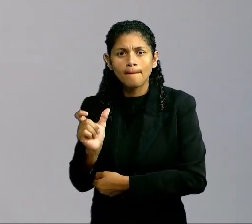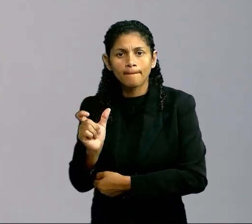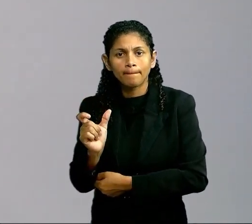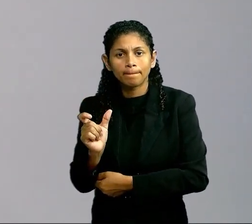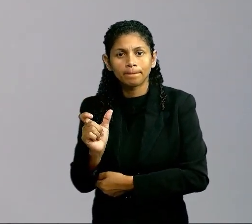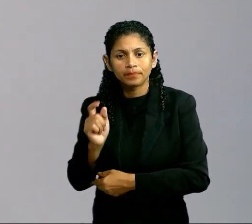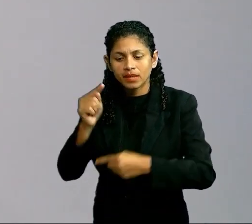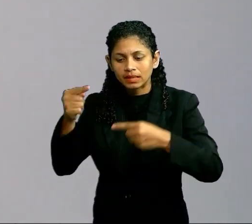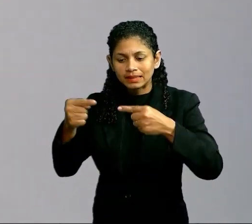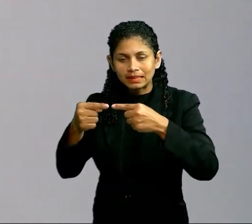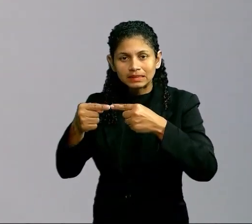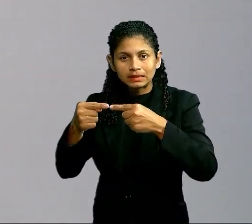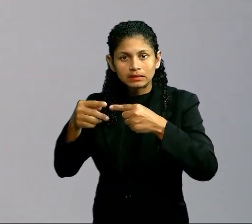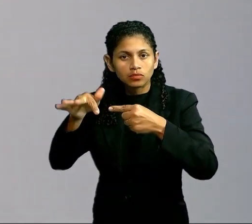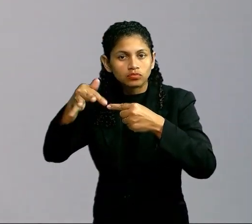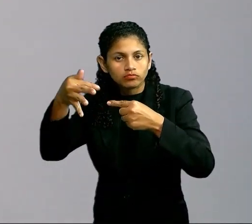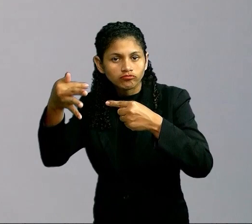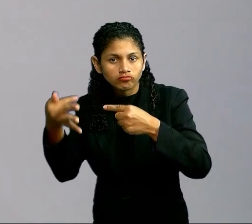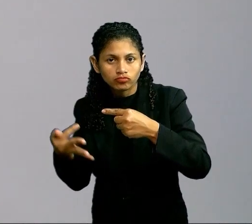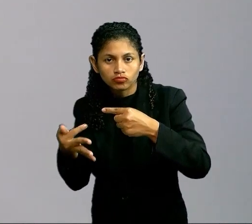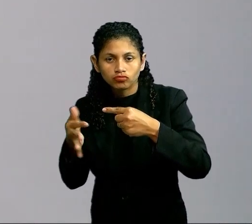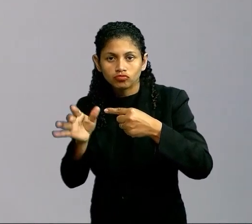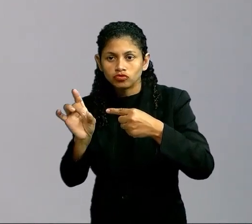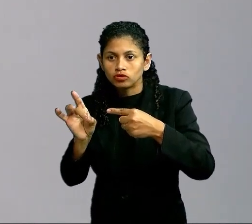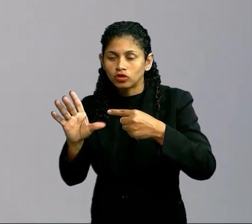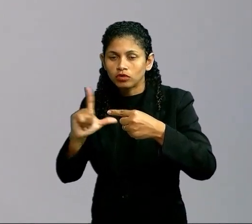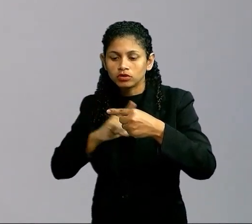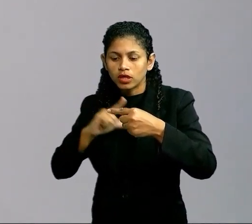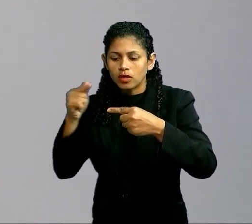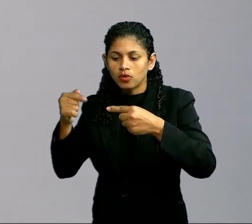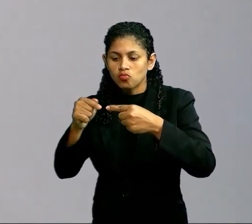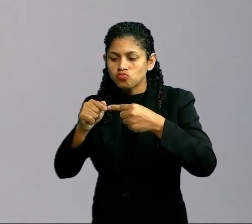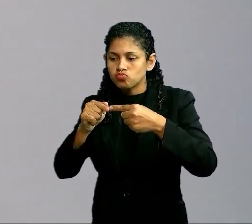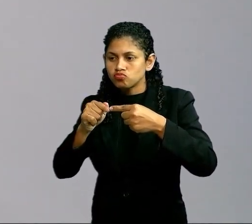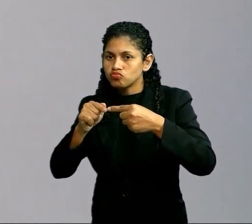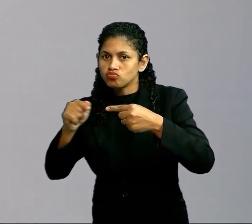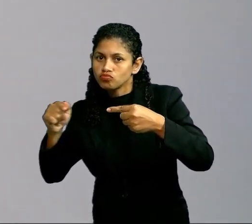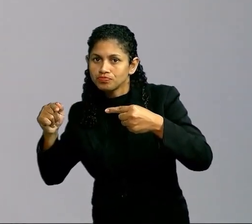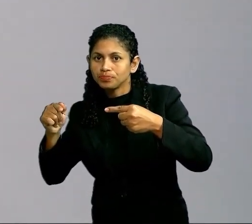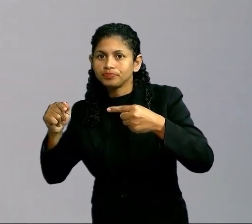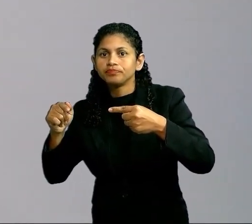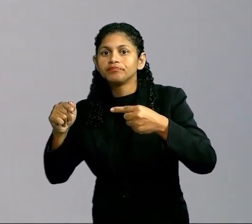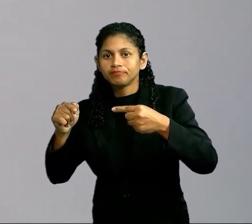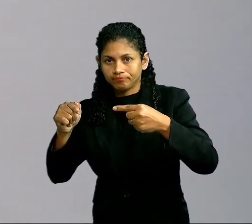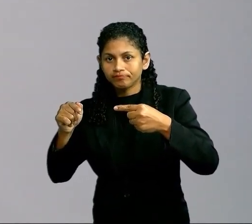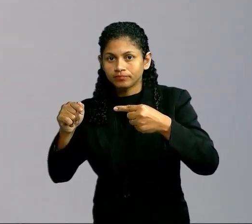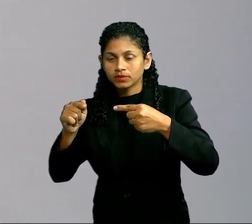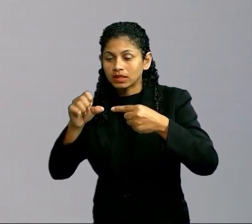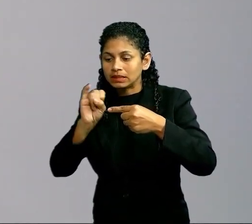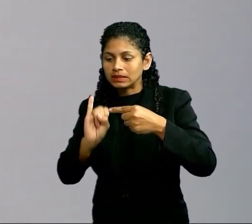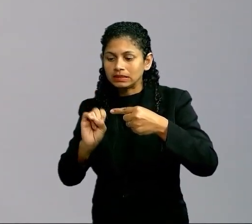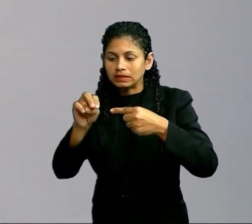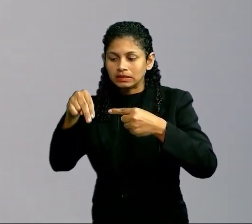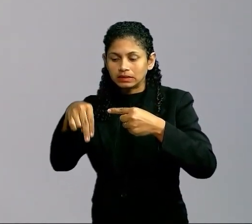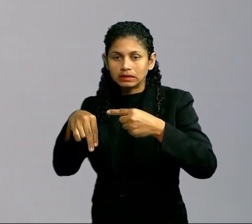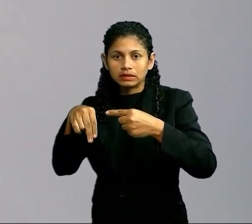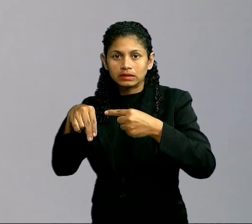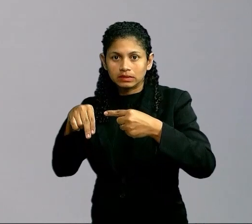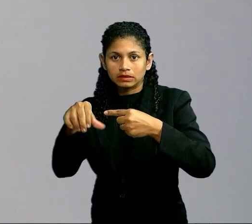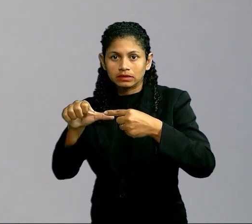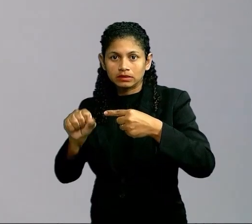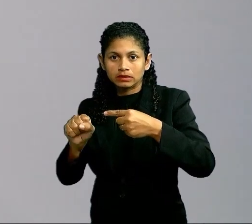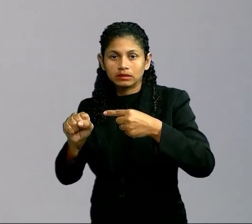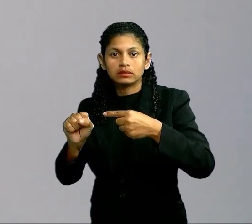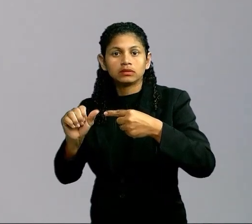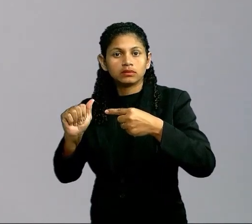Ligações simples, só tem um tracinho de um carbono para o outro. Ligações insaturadas, o que é isso? Dupla ligação ou